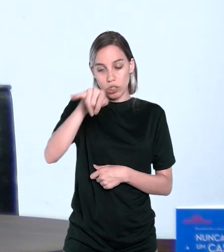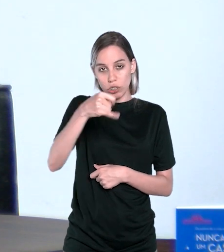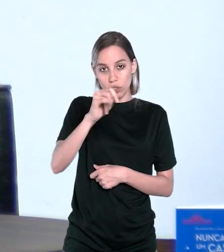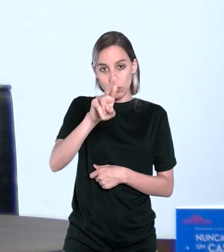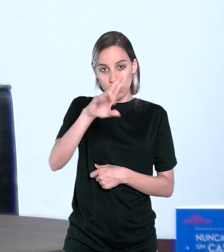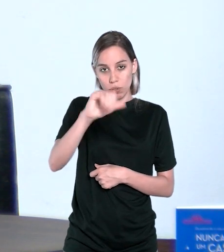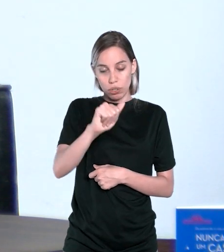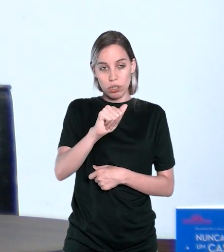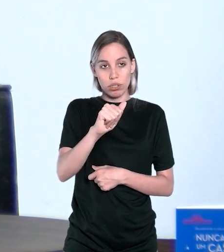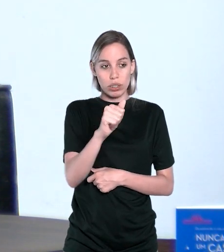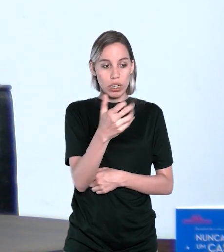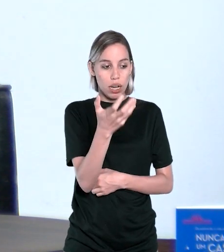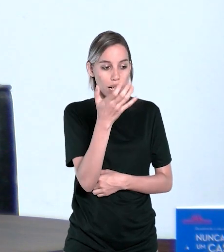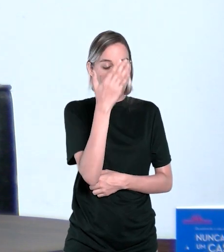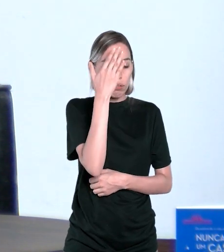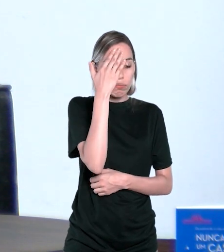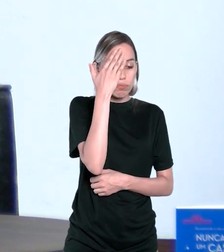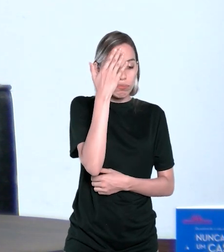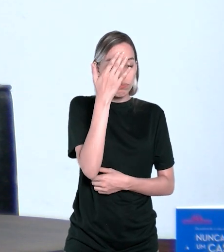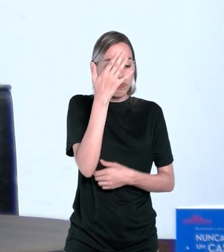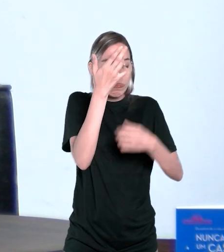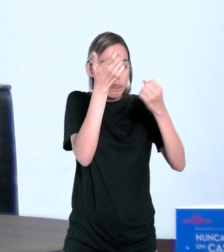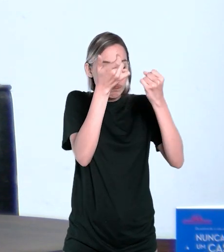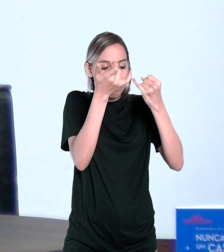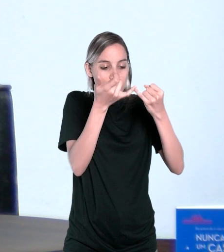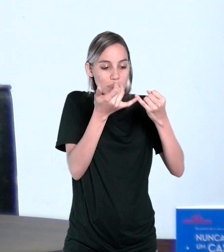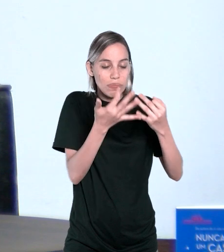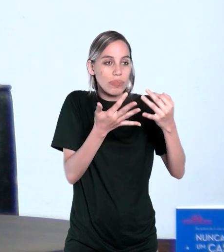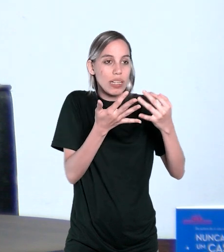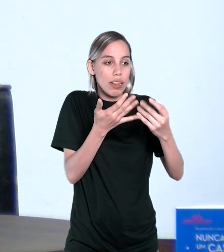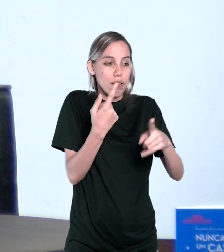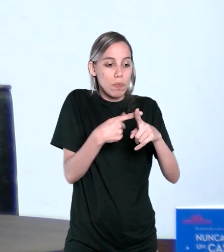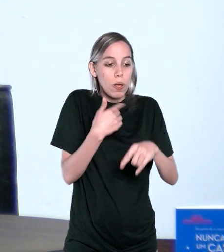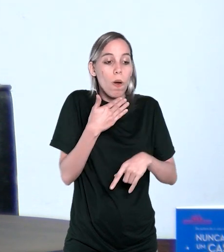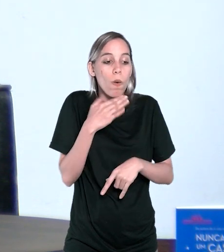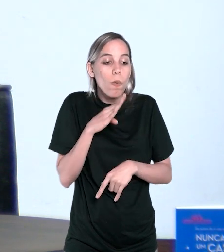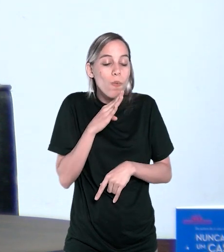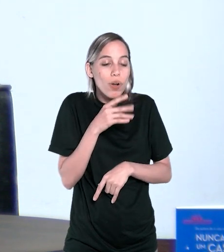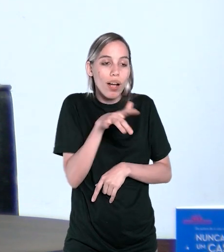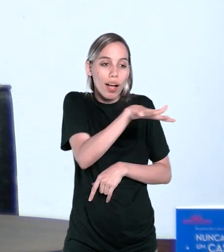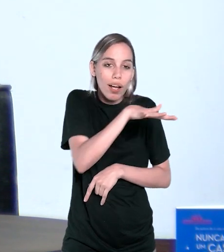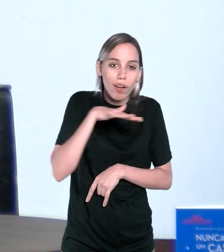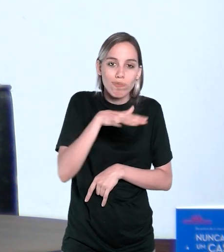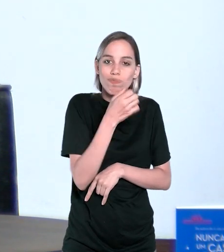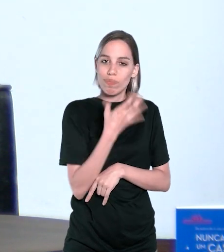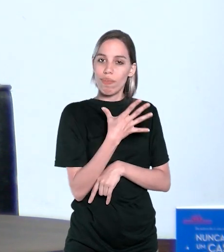humanas nesses ambientes, né, que eu conheço, de modo universal. É esse o meu grande projeto.